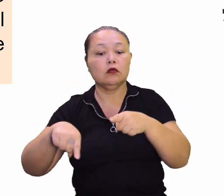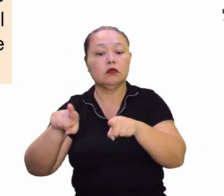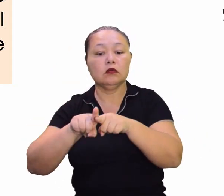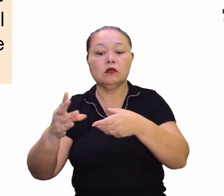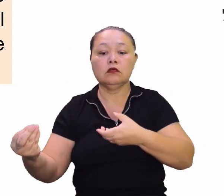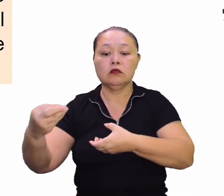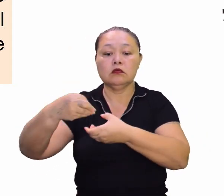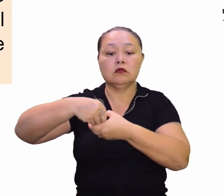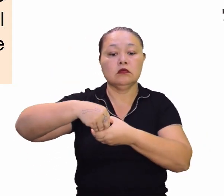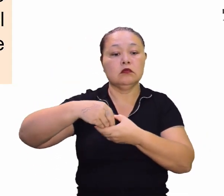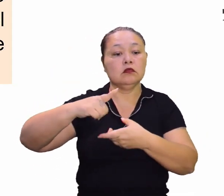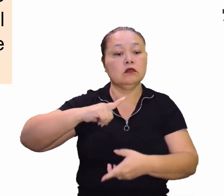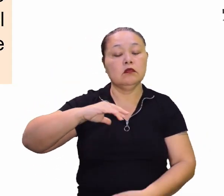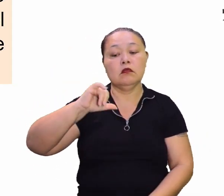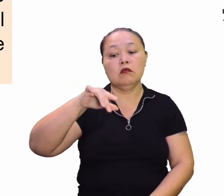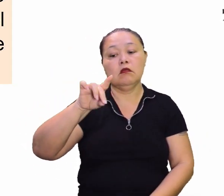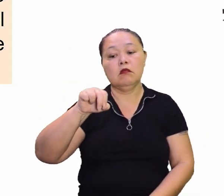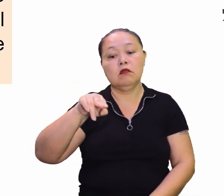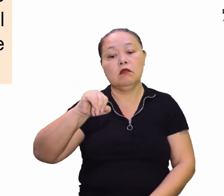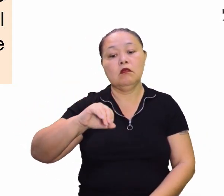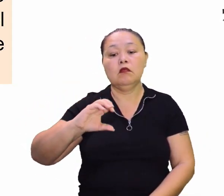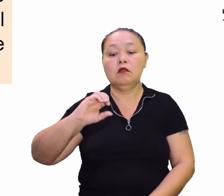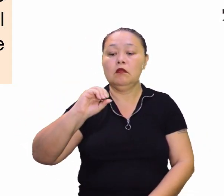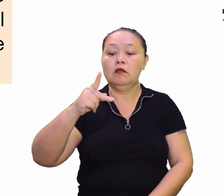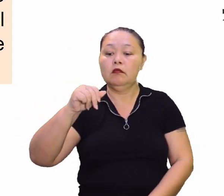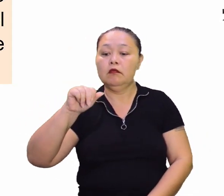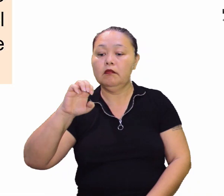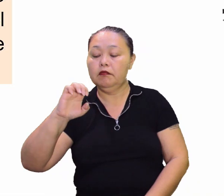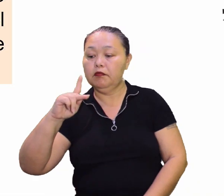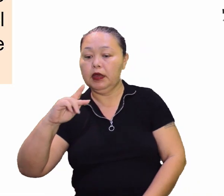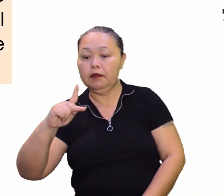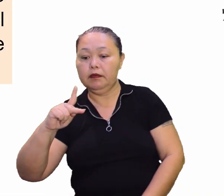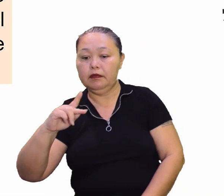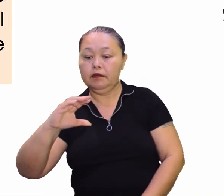a Indonésia é membro lá da OPEP.